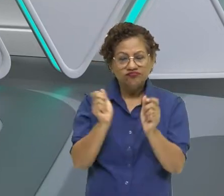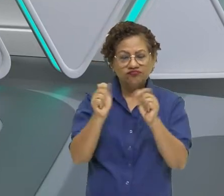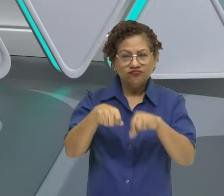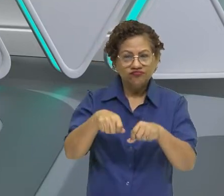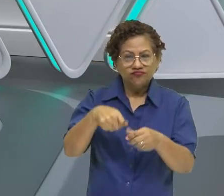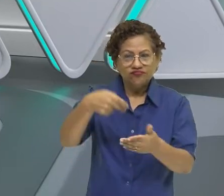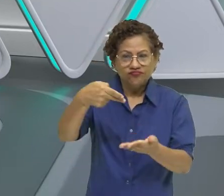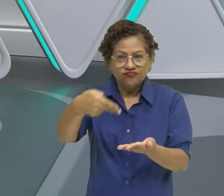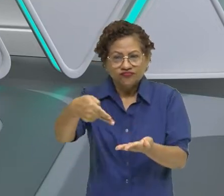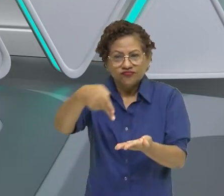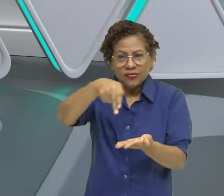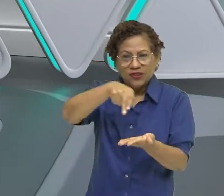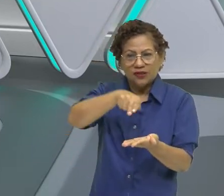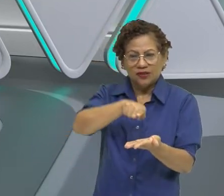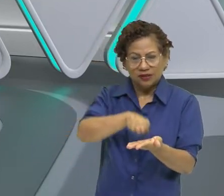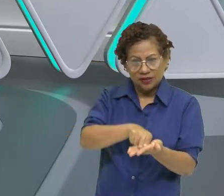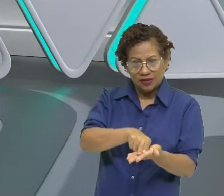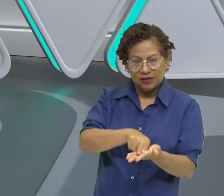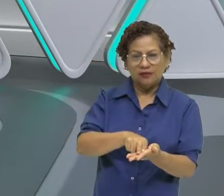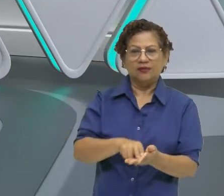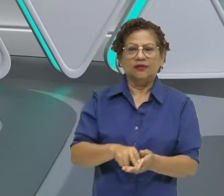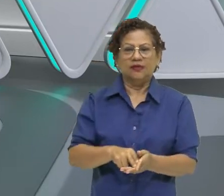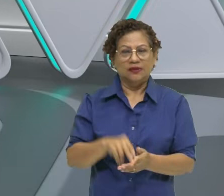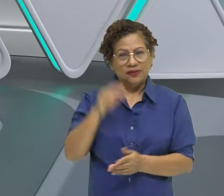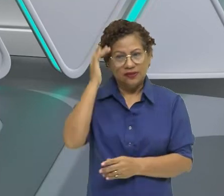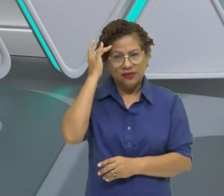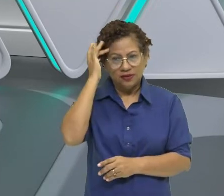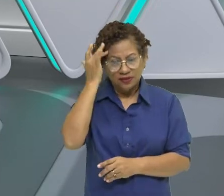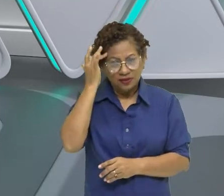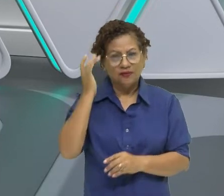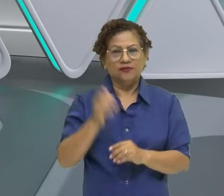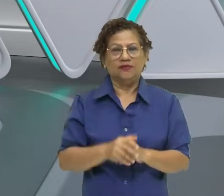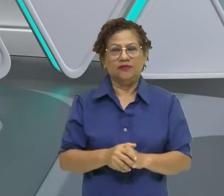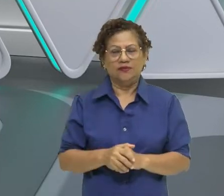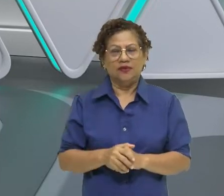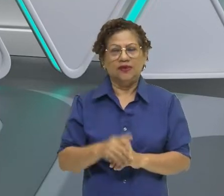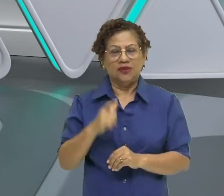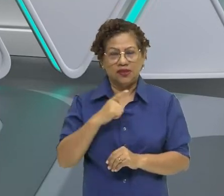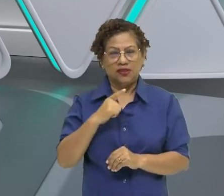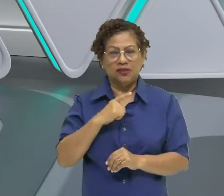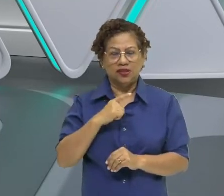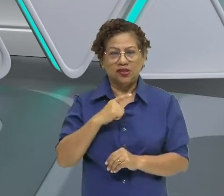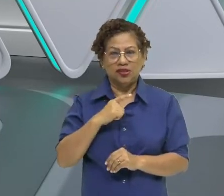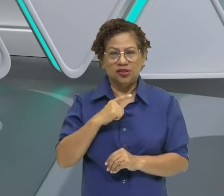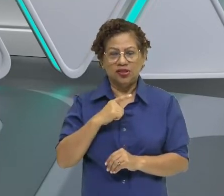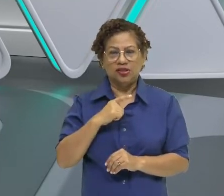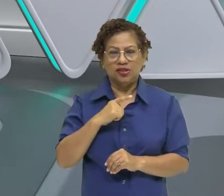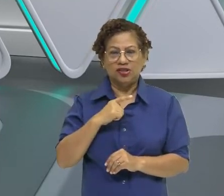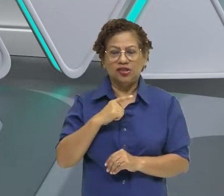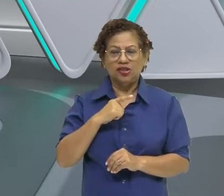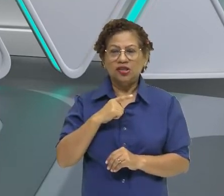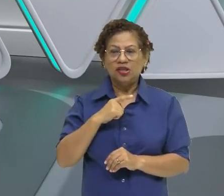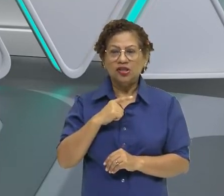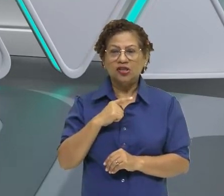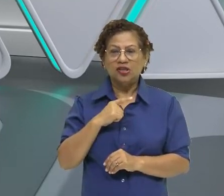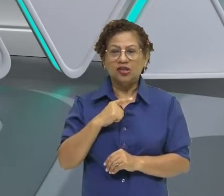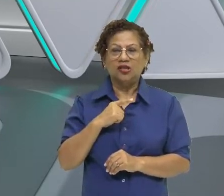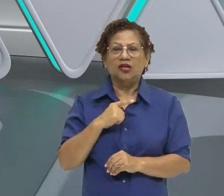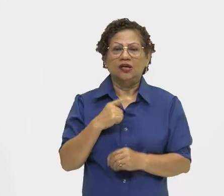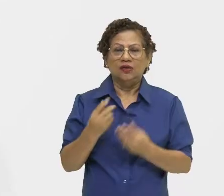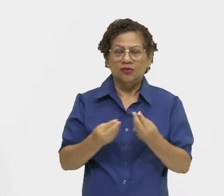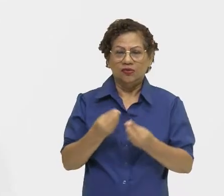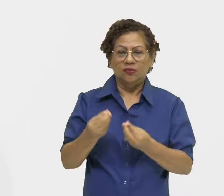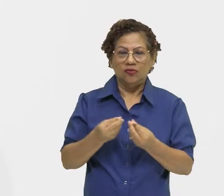certo? Ele tinha, né, o poder absoluto espiritual e temporal. Então vamos continuar. A